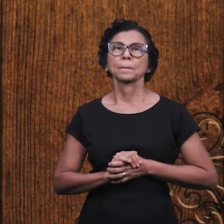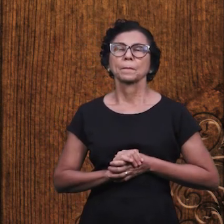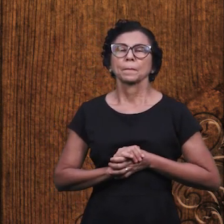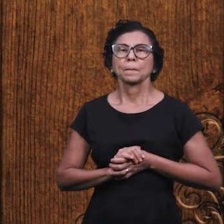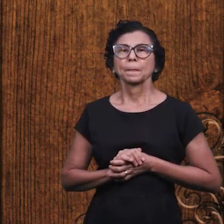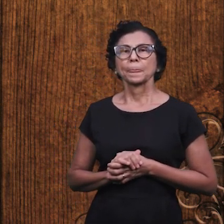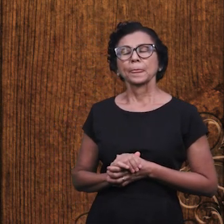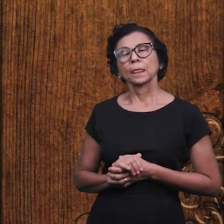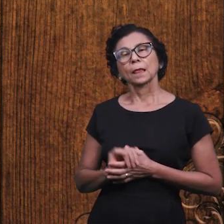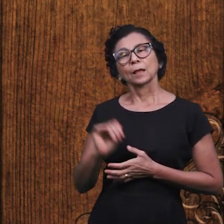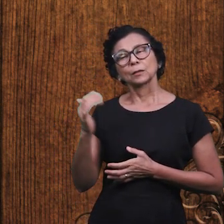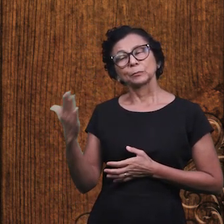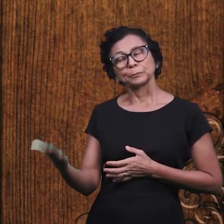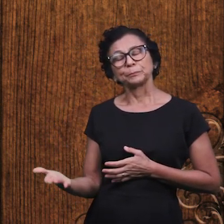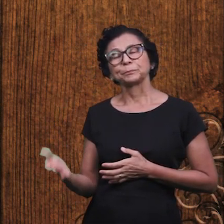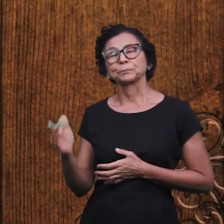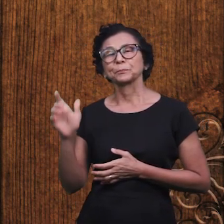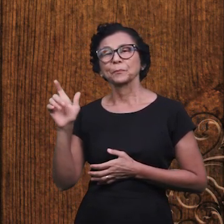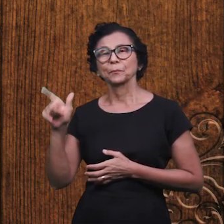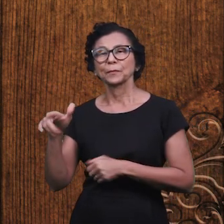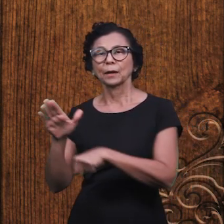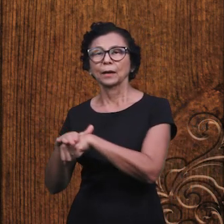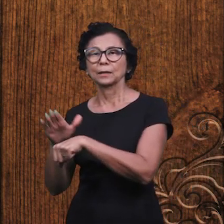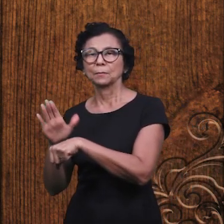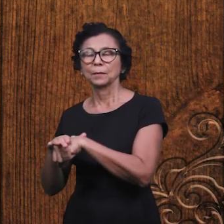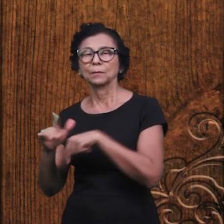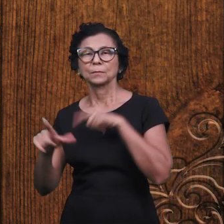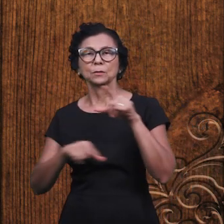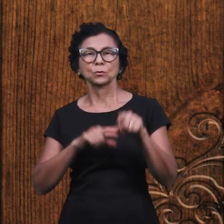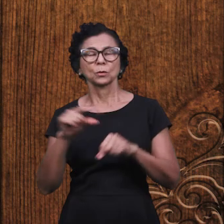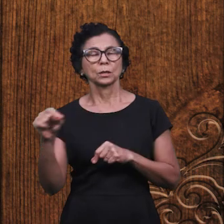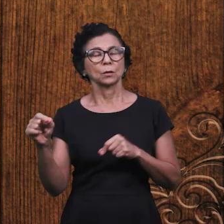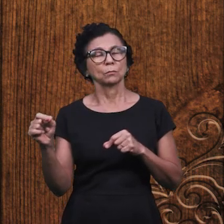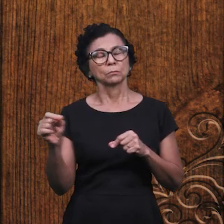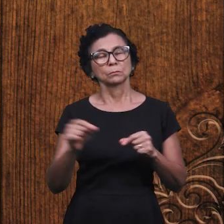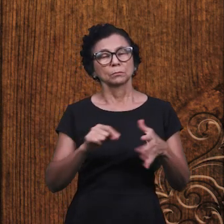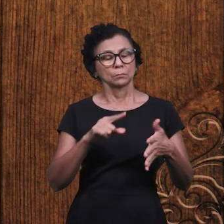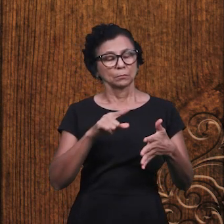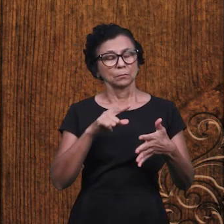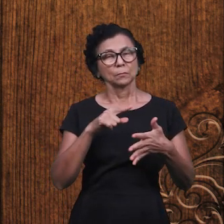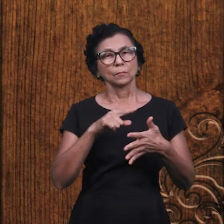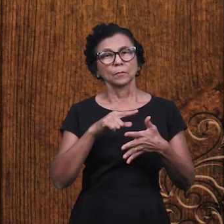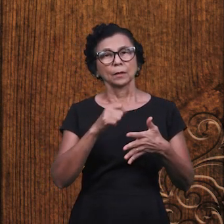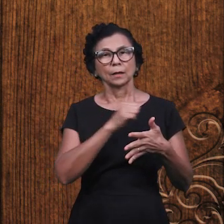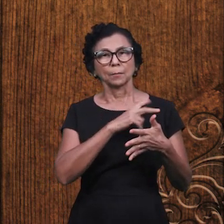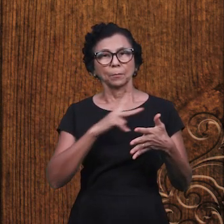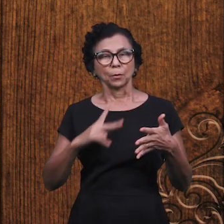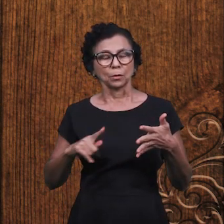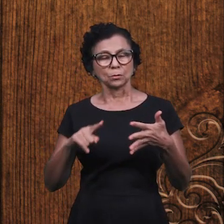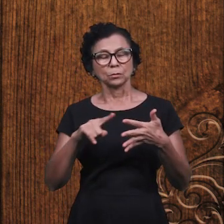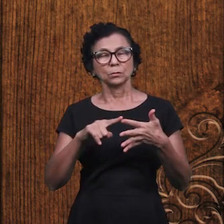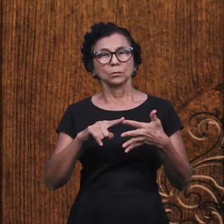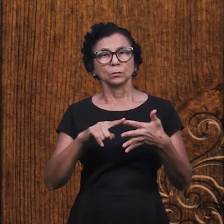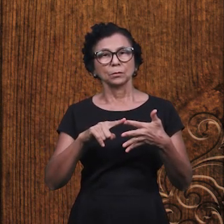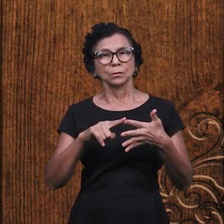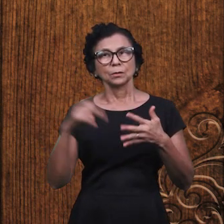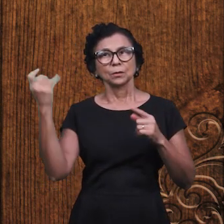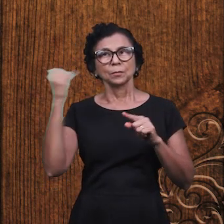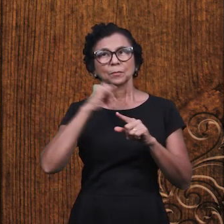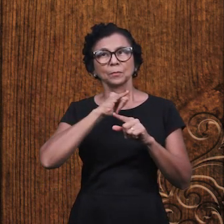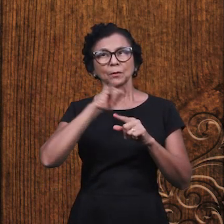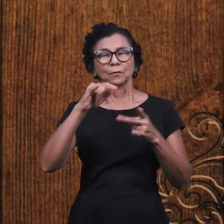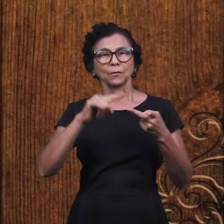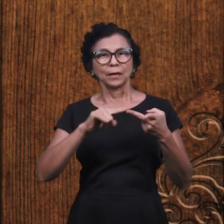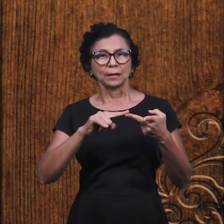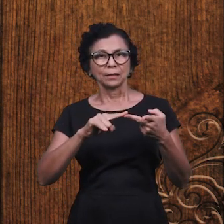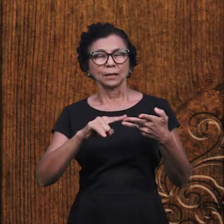para apóstolos, outros para profetas, e outros para evangelistas, e outros